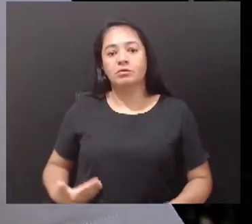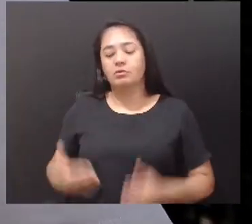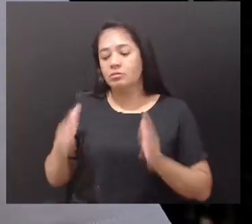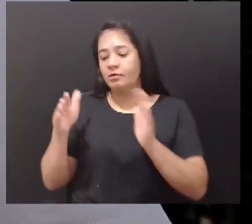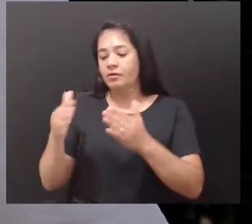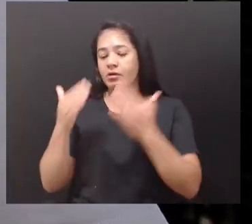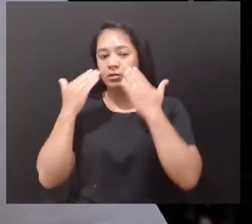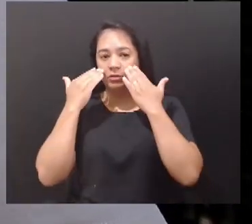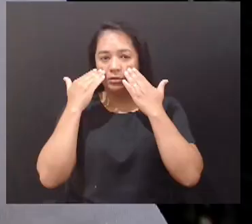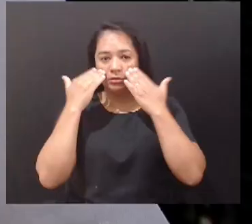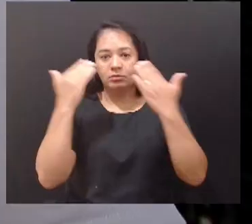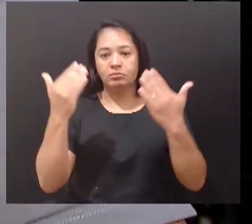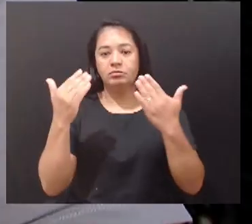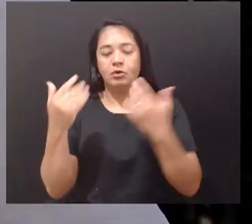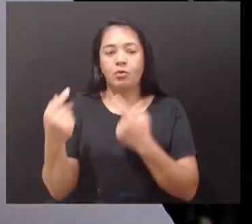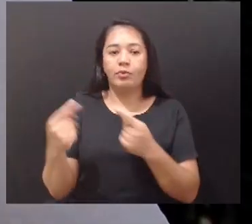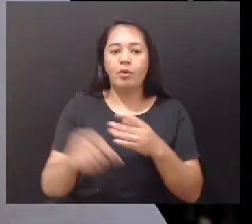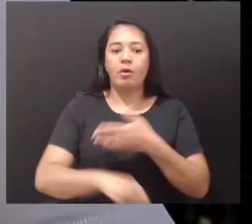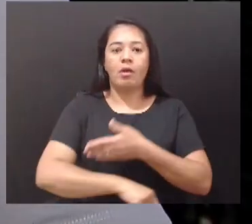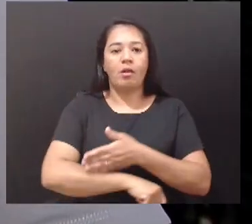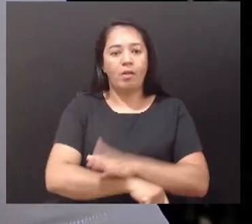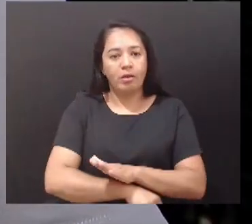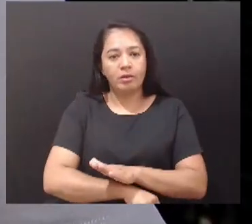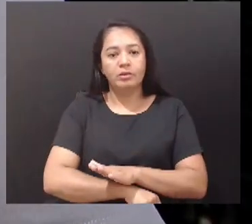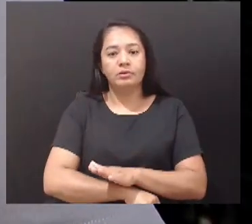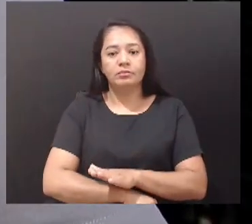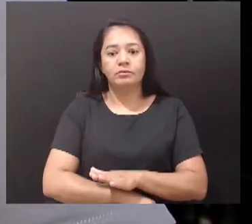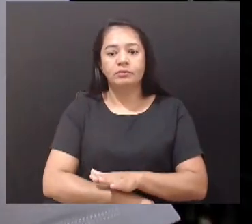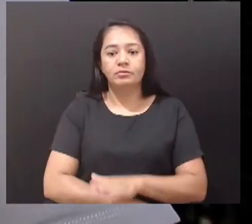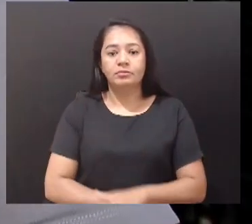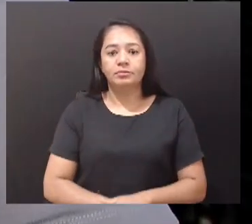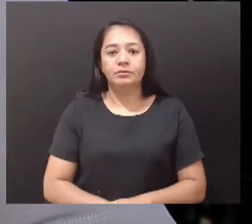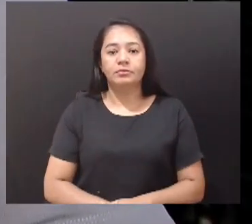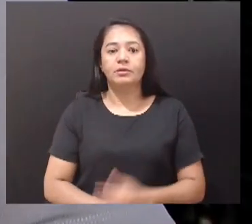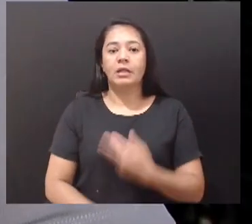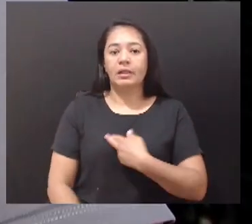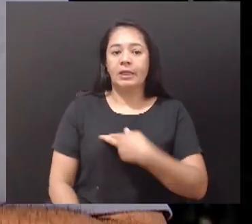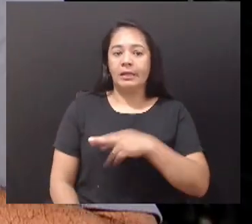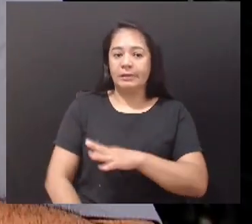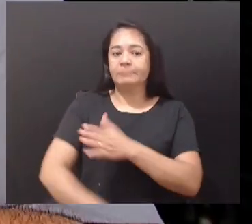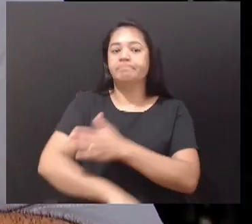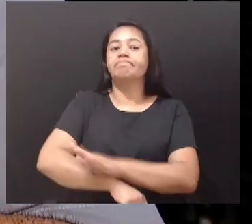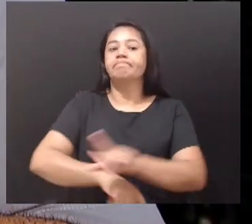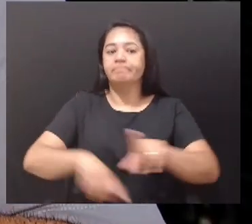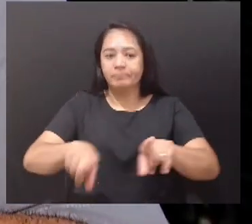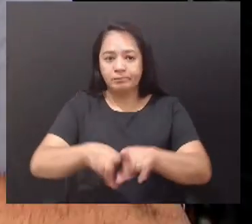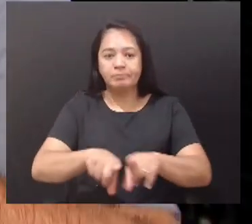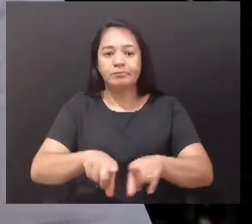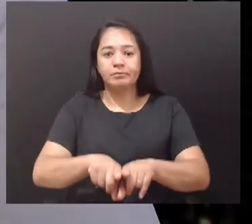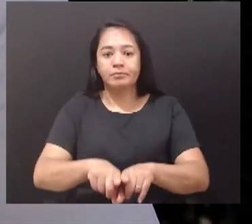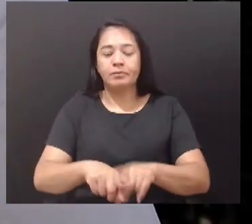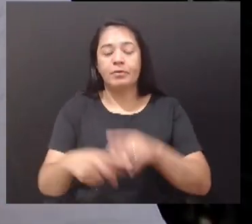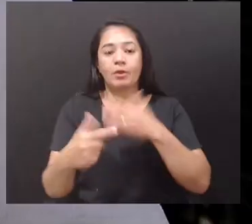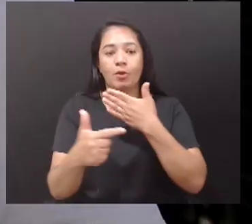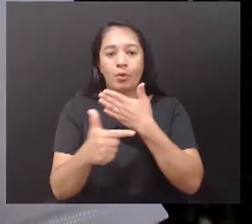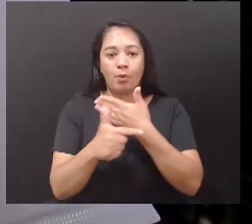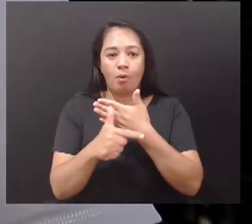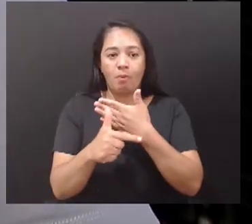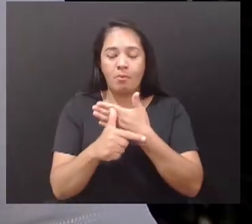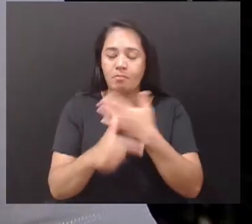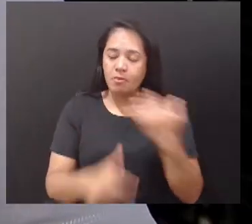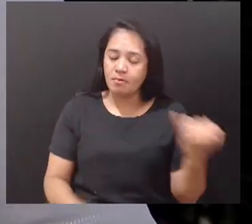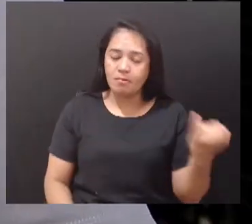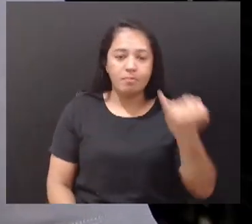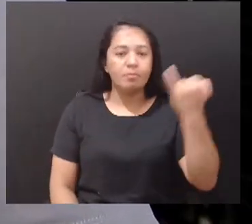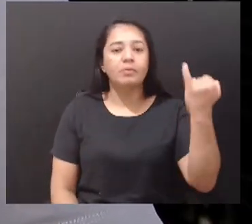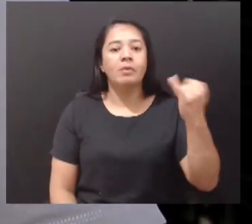e combate ao racismo, discriminação religiosa, e o papel fundamental e principal